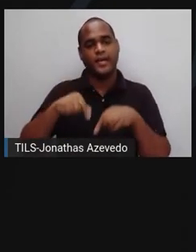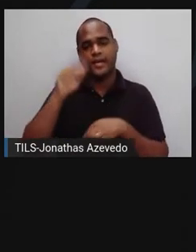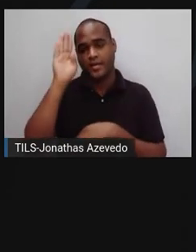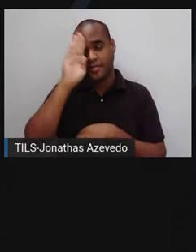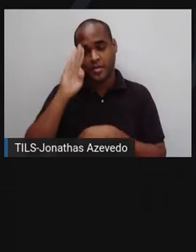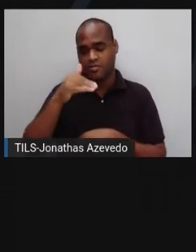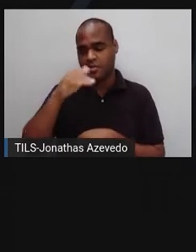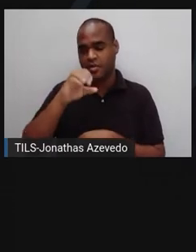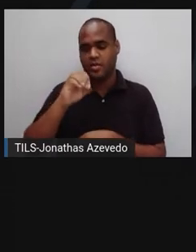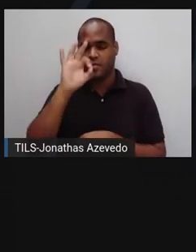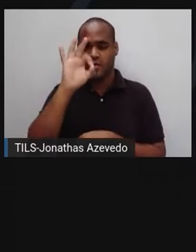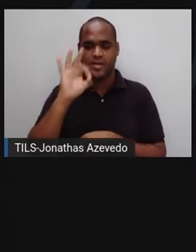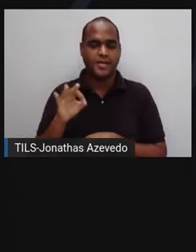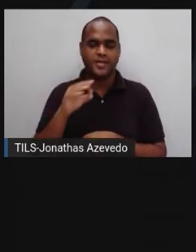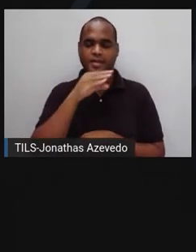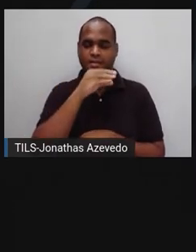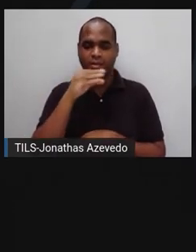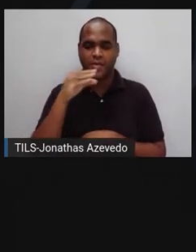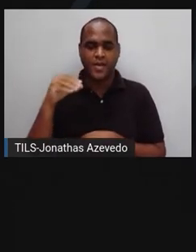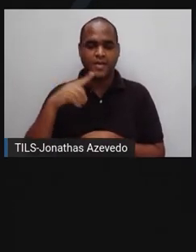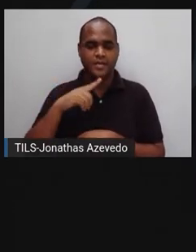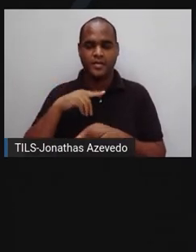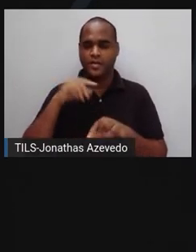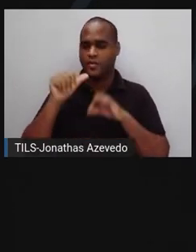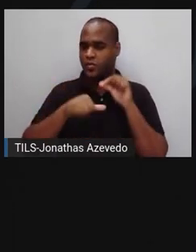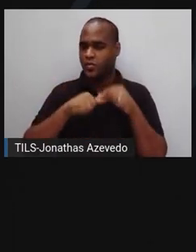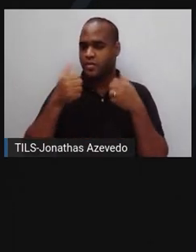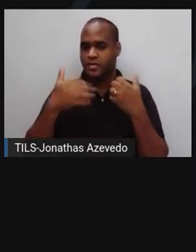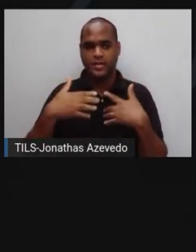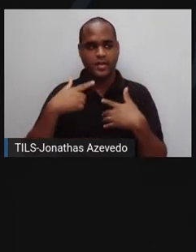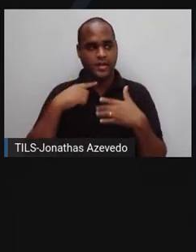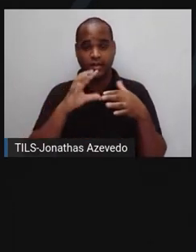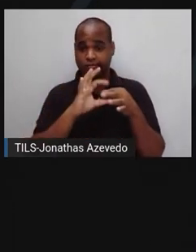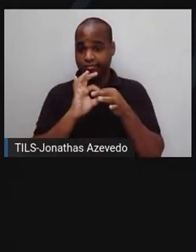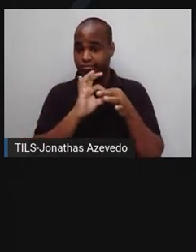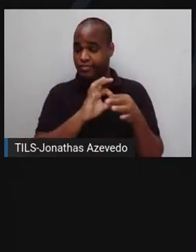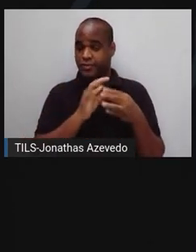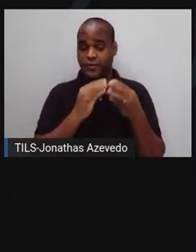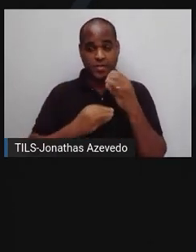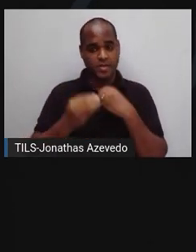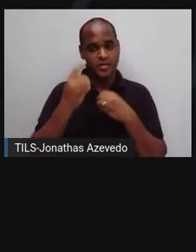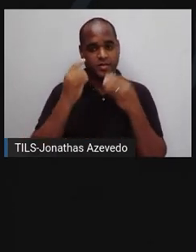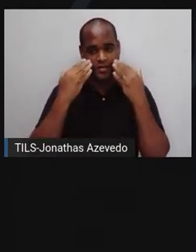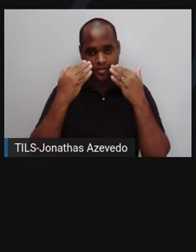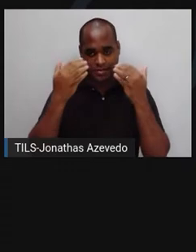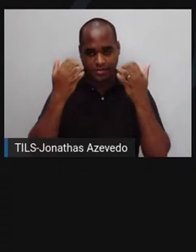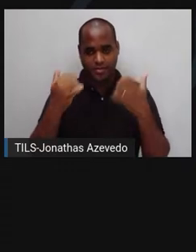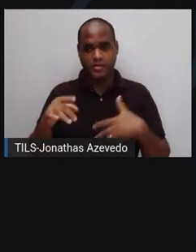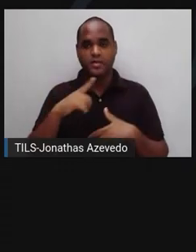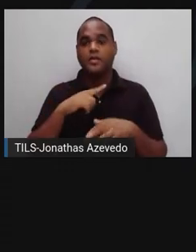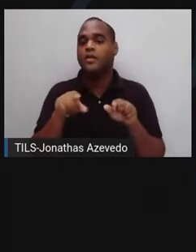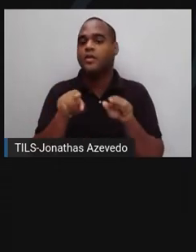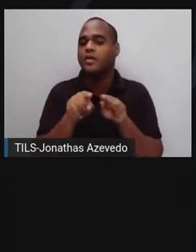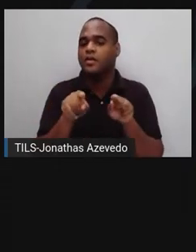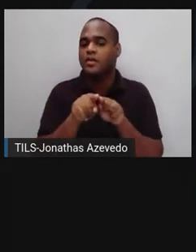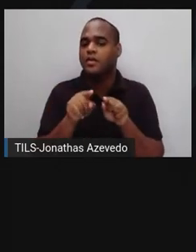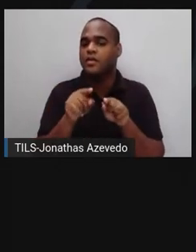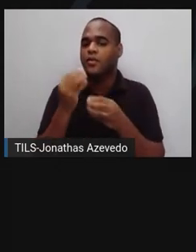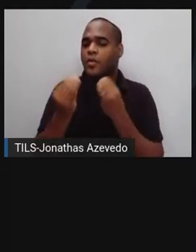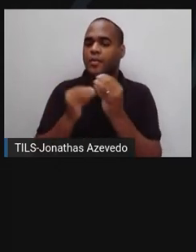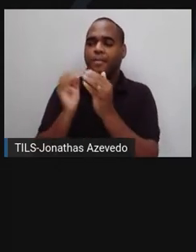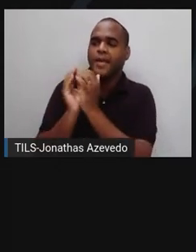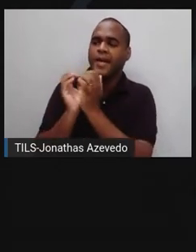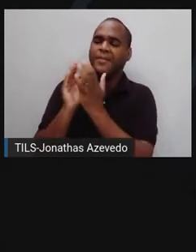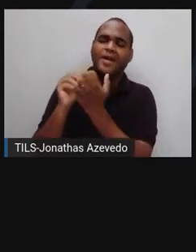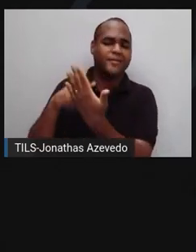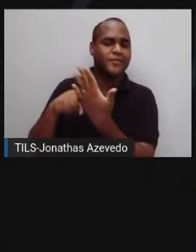dez porcento dos Adolescentes Tem algum tipo de transtorno relacionado à alimentação e a gente mostra quais as causas e também como pedir